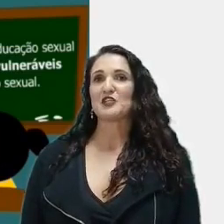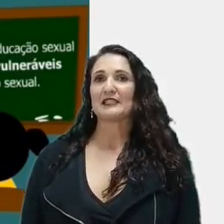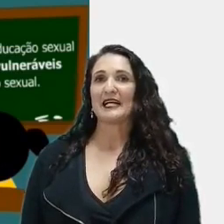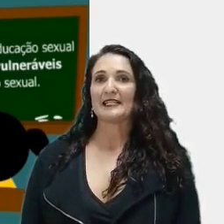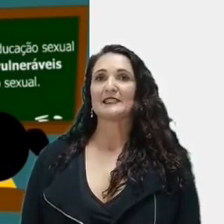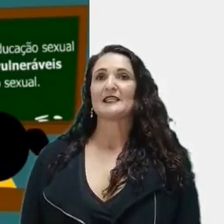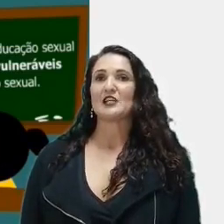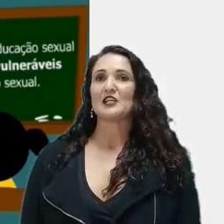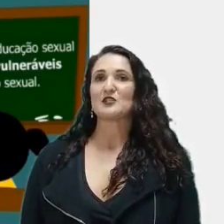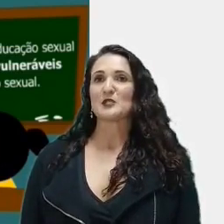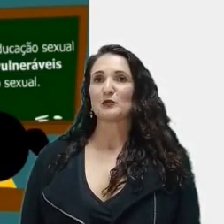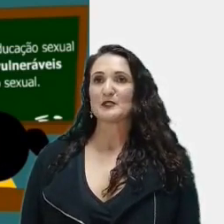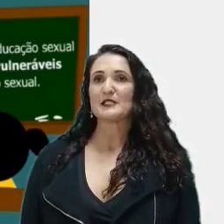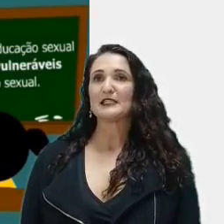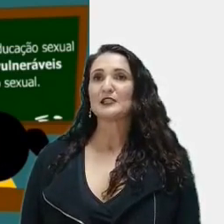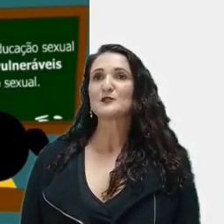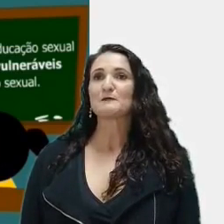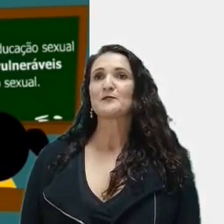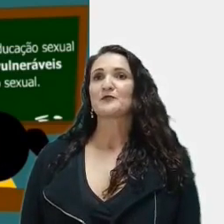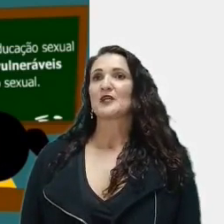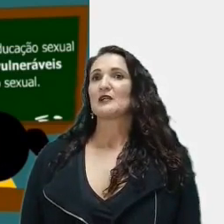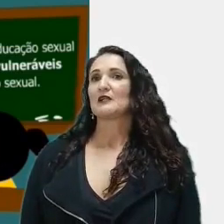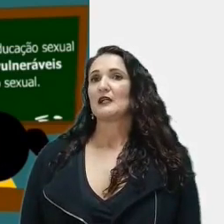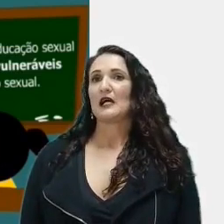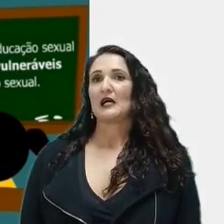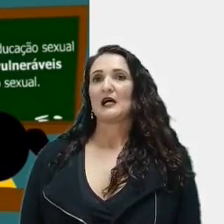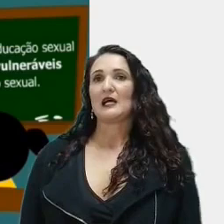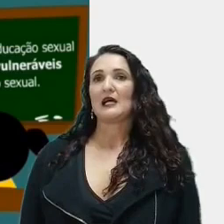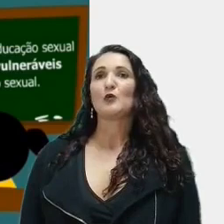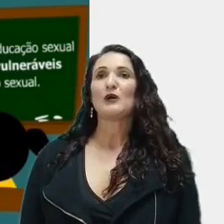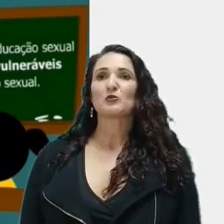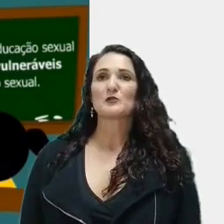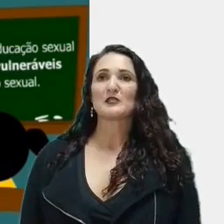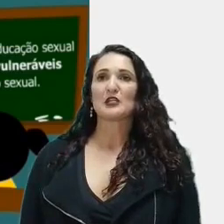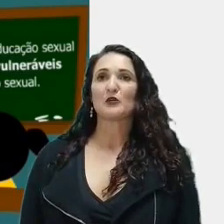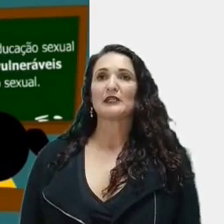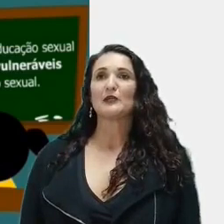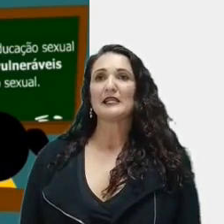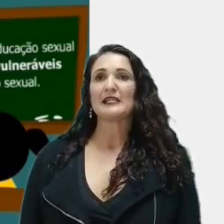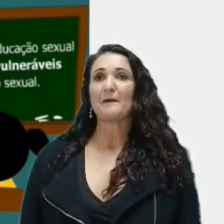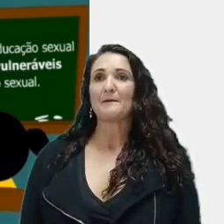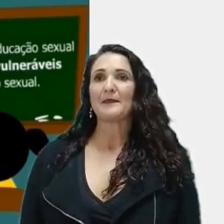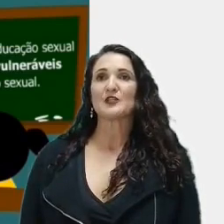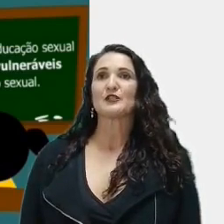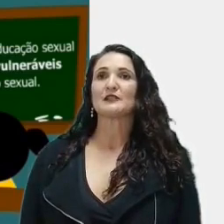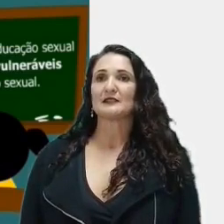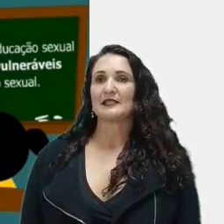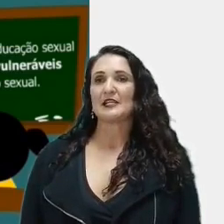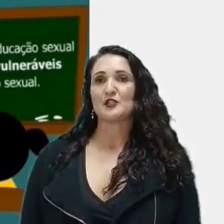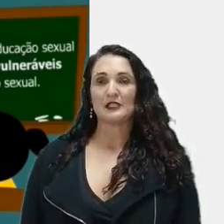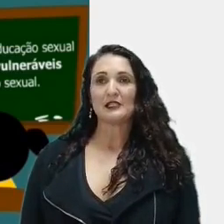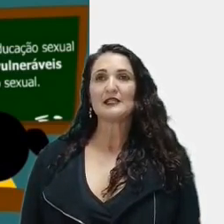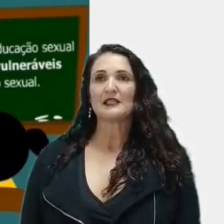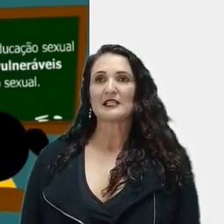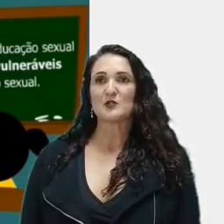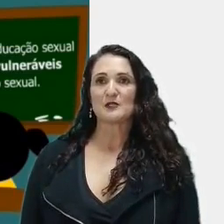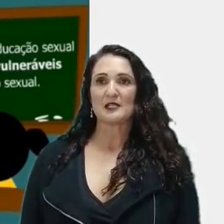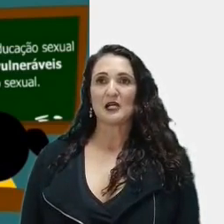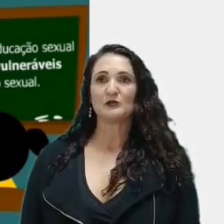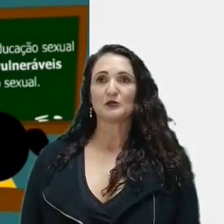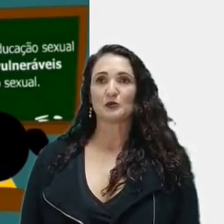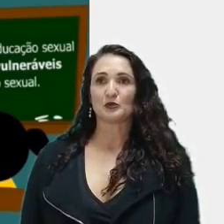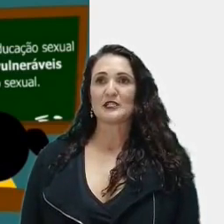A faixa etária é de 5 a 12 anos. O abuso, então, ele independe da etnia,